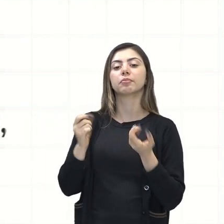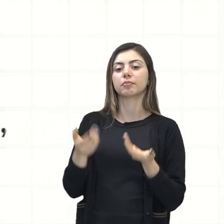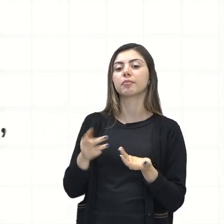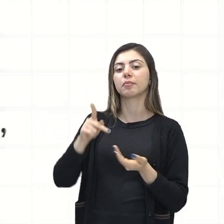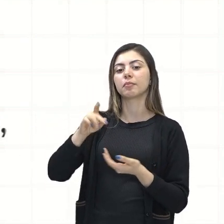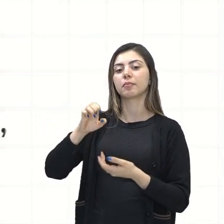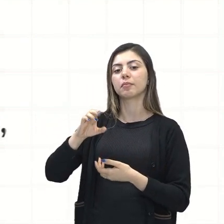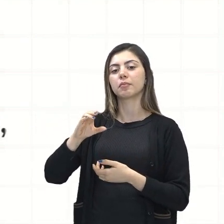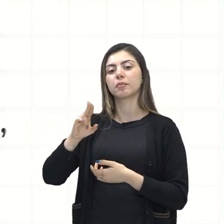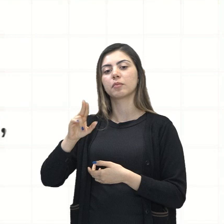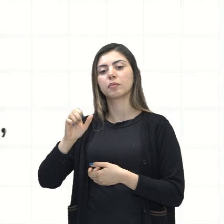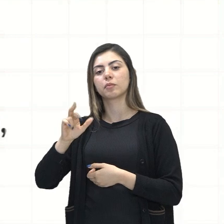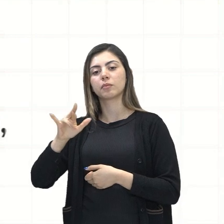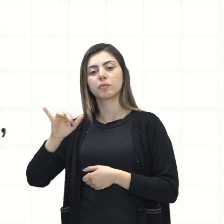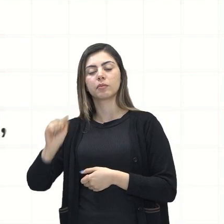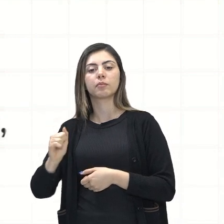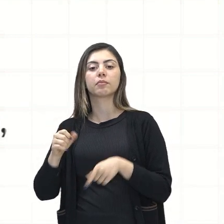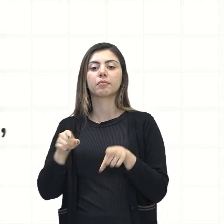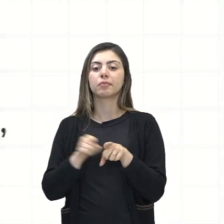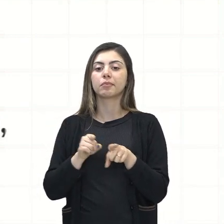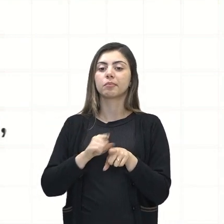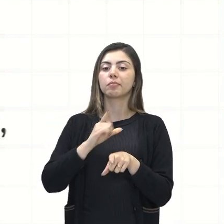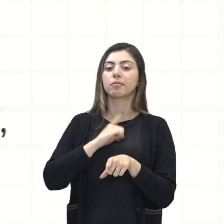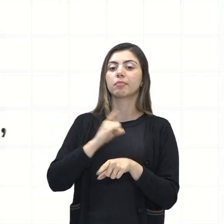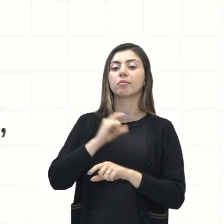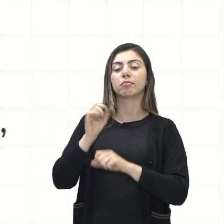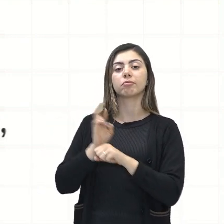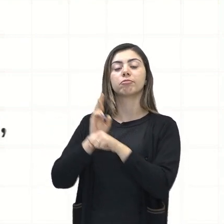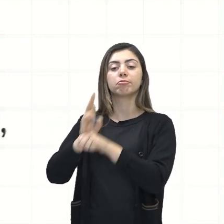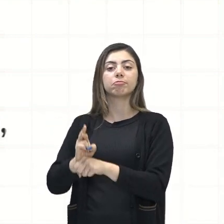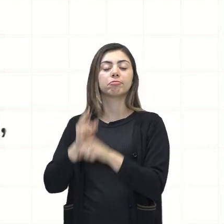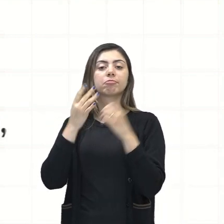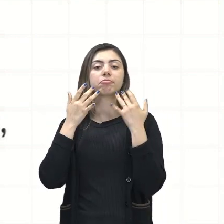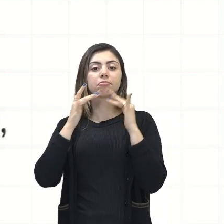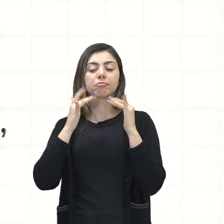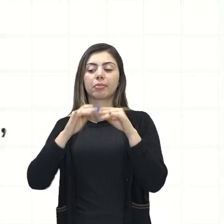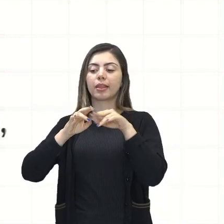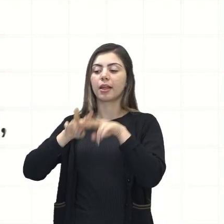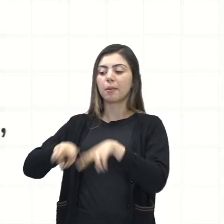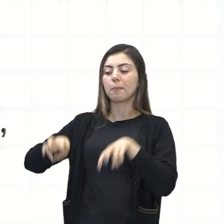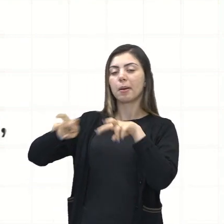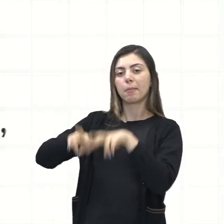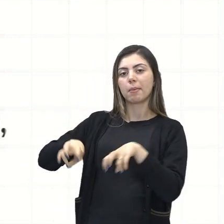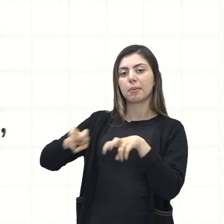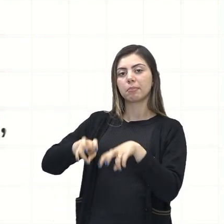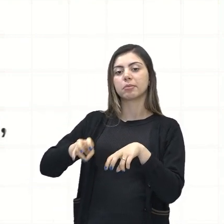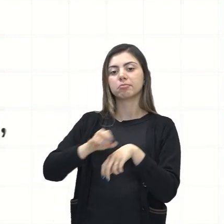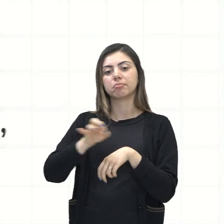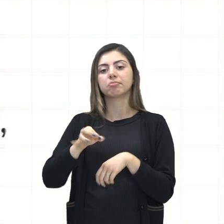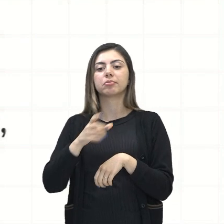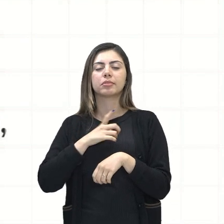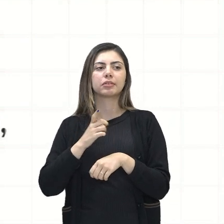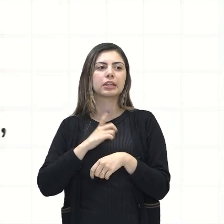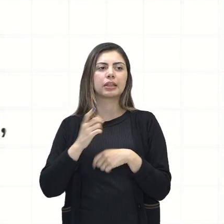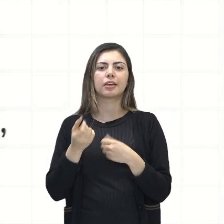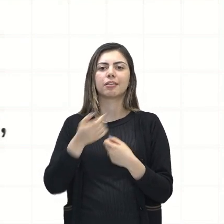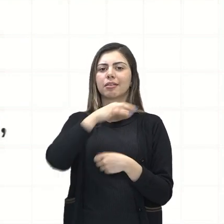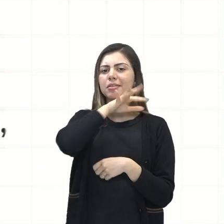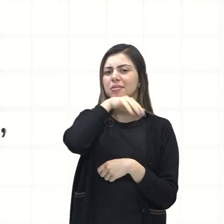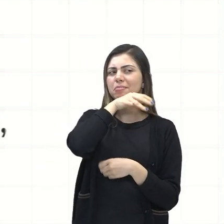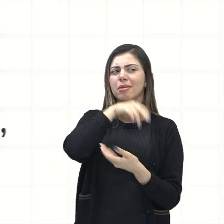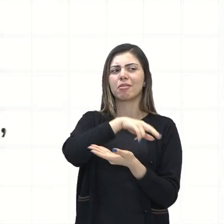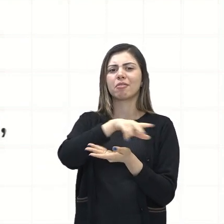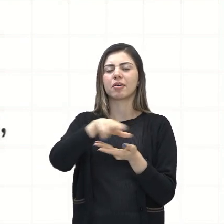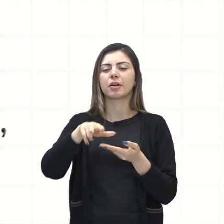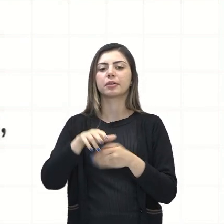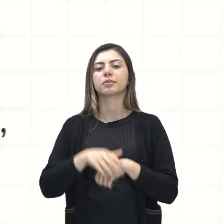na agropecuária. Temos também a extração de recursos naturais de uma forma geral, tanto mineral, como animal, como também